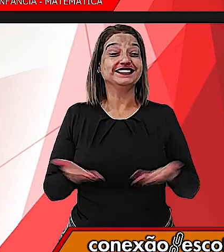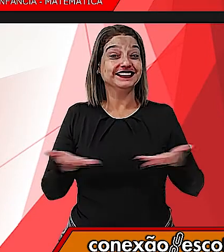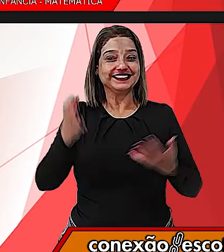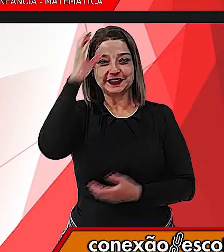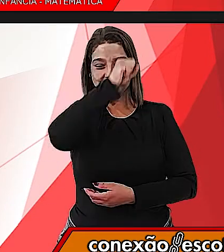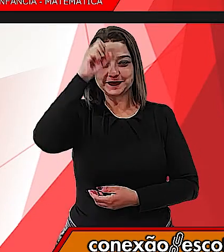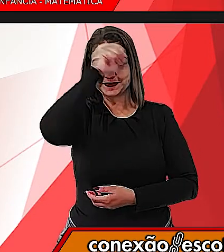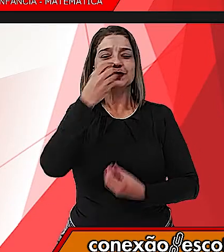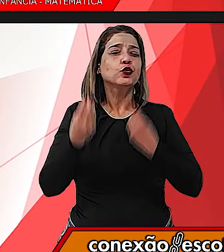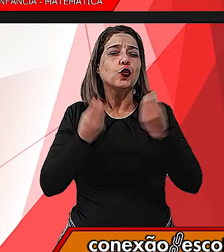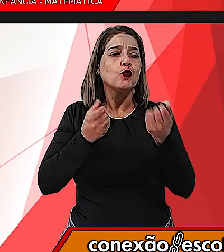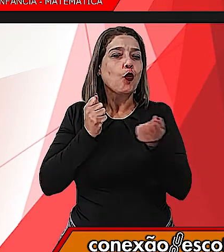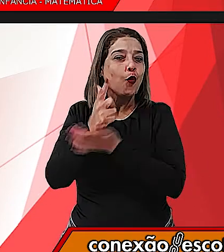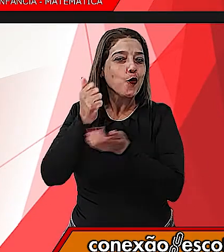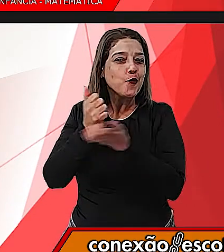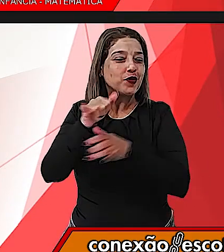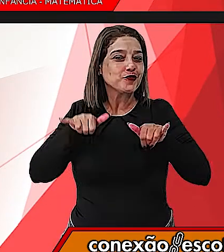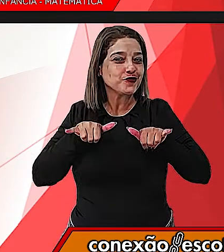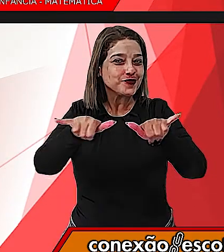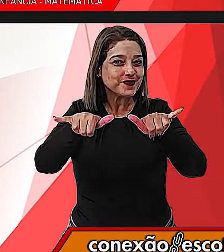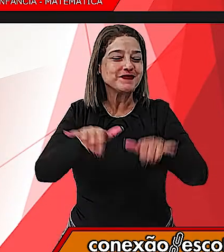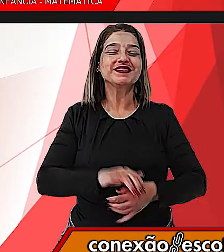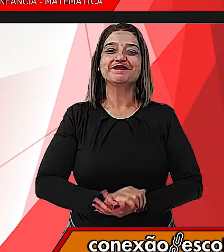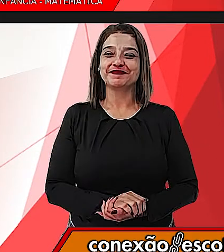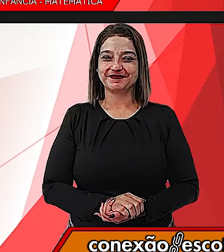aprender sobre compras no supermercado.